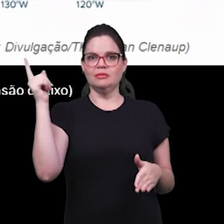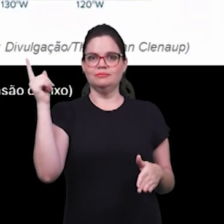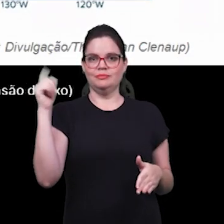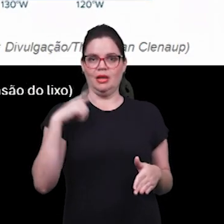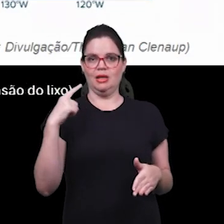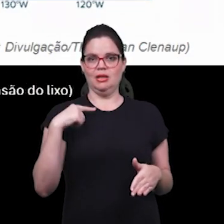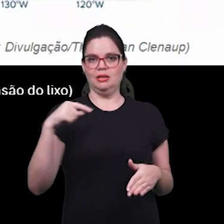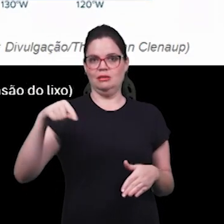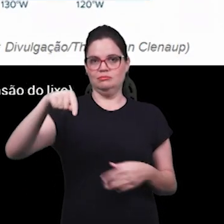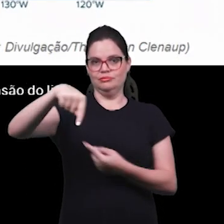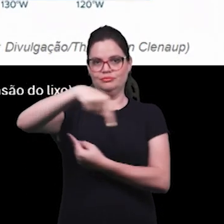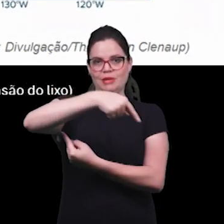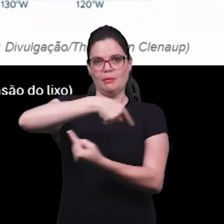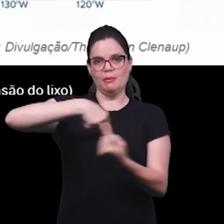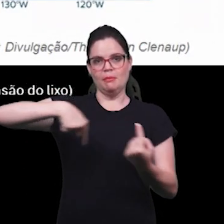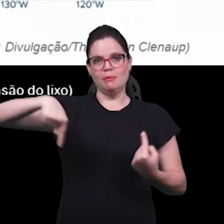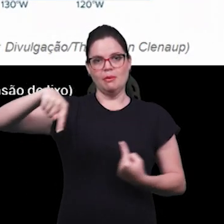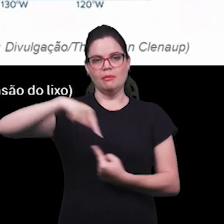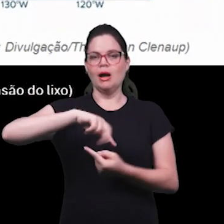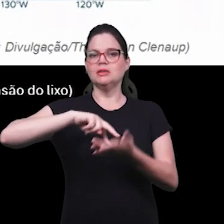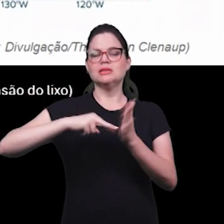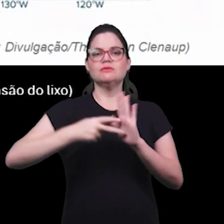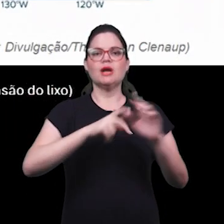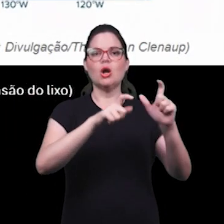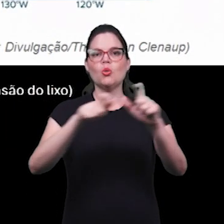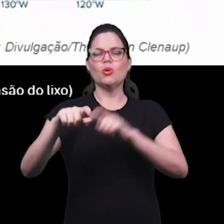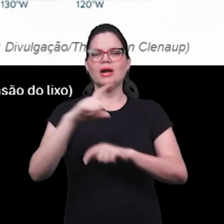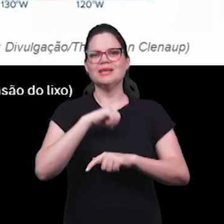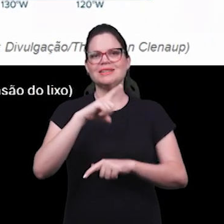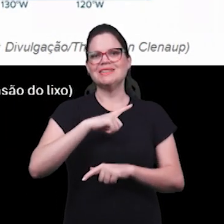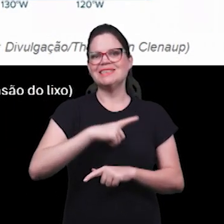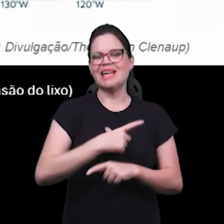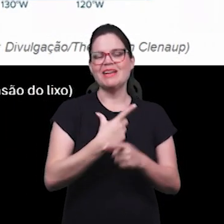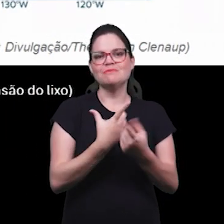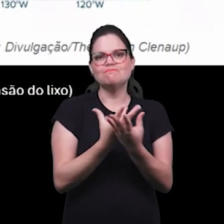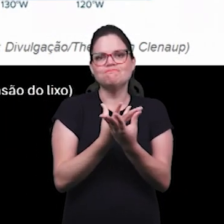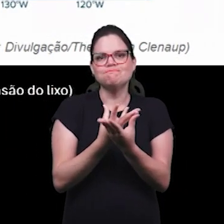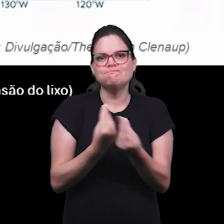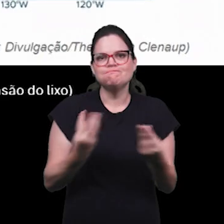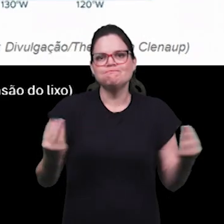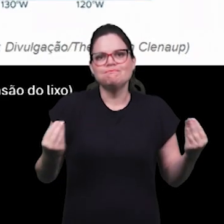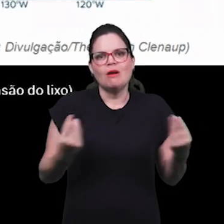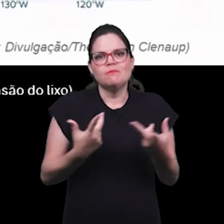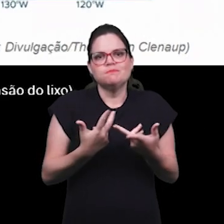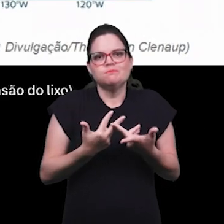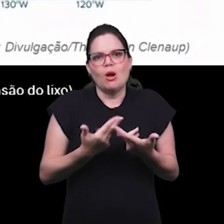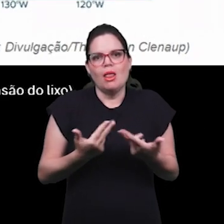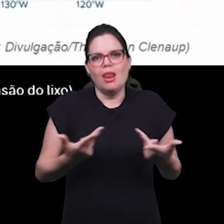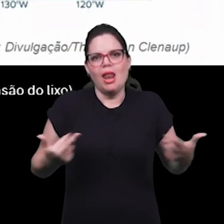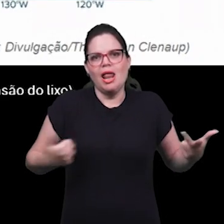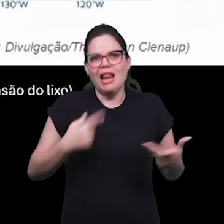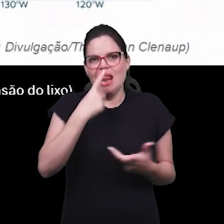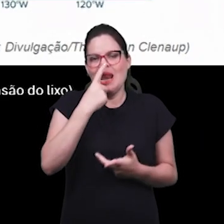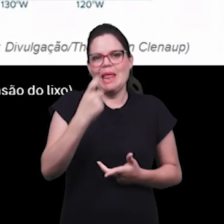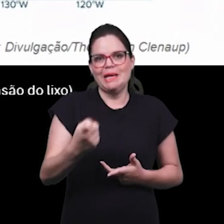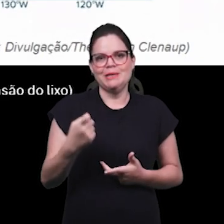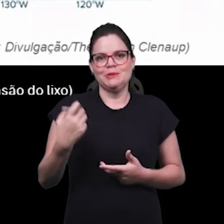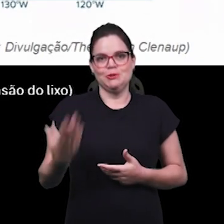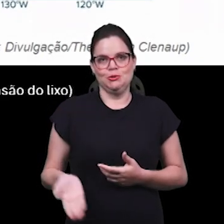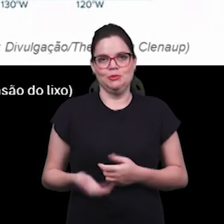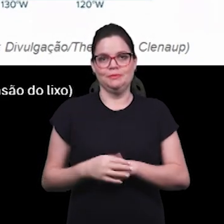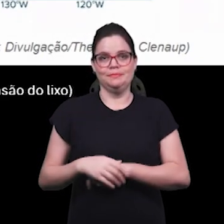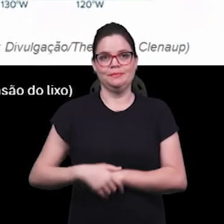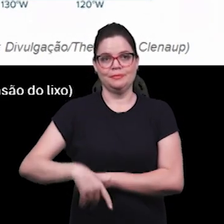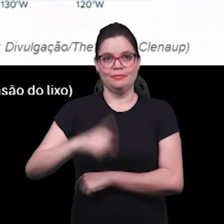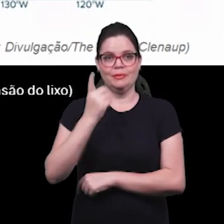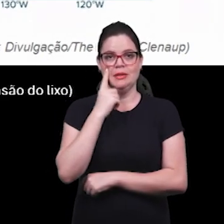de outros tipos de lixo. Nós vemos na imagem à direita essa representação de uma dessas grandes